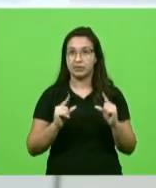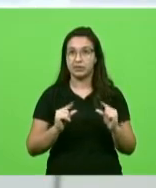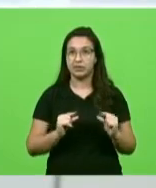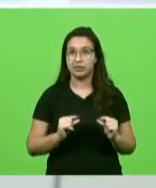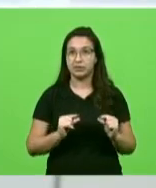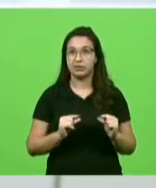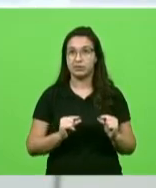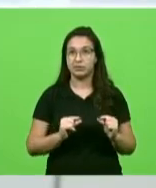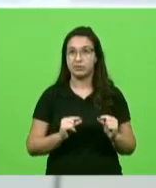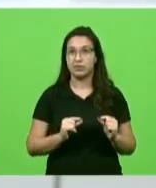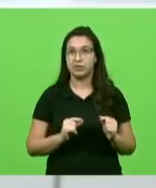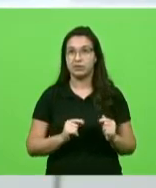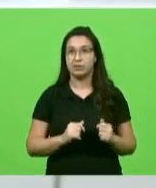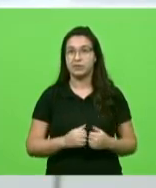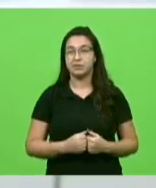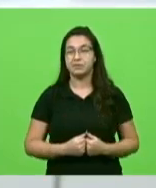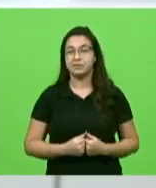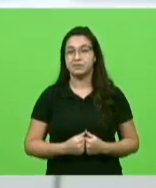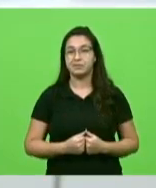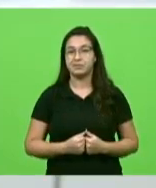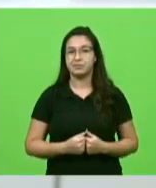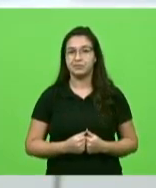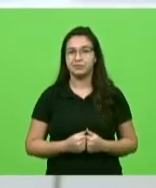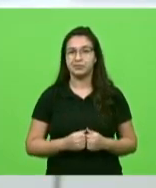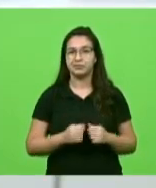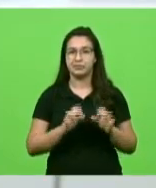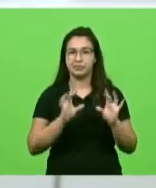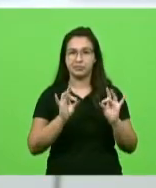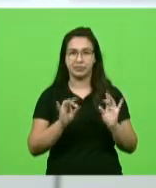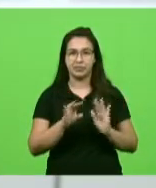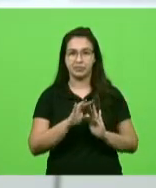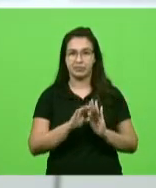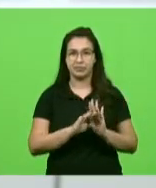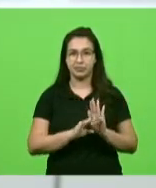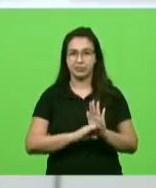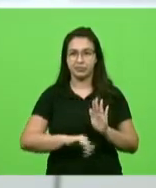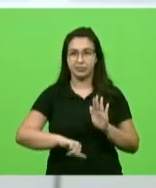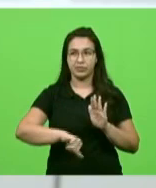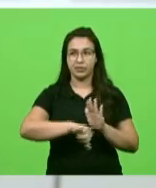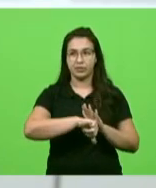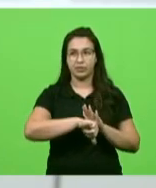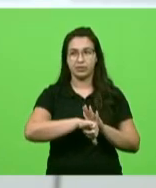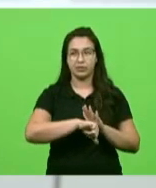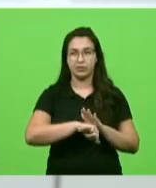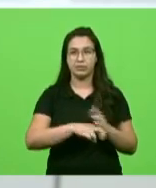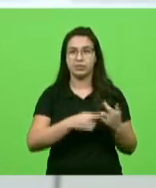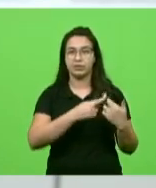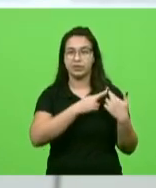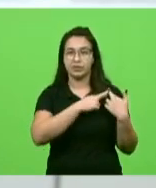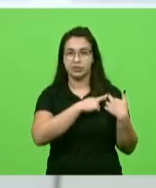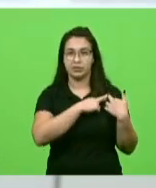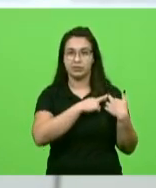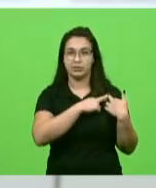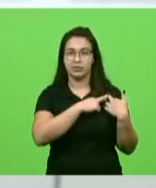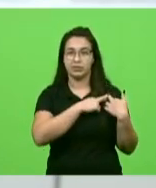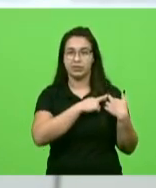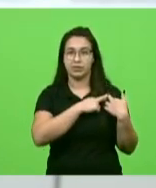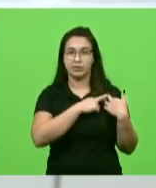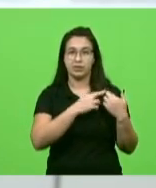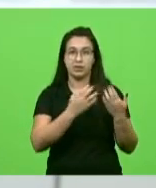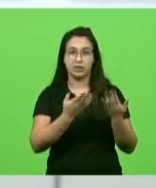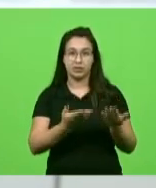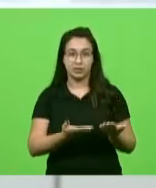capaz de trazer a lume a materialidade dos crimes de responsabilidade indícios razoáveis de autoria